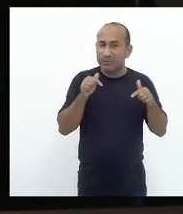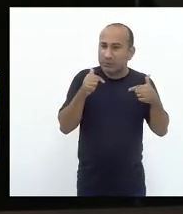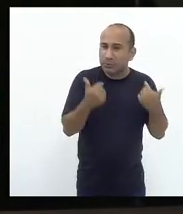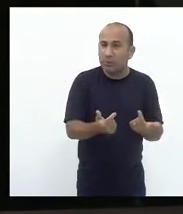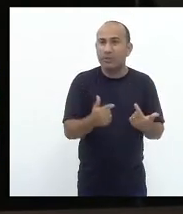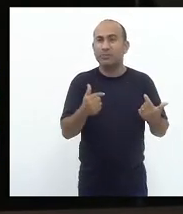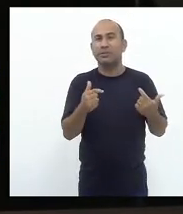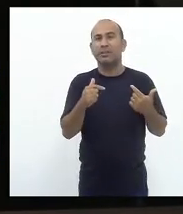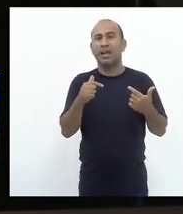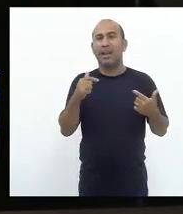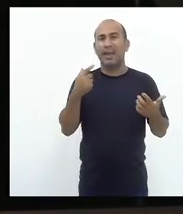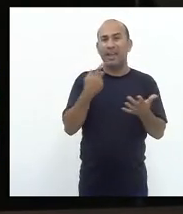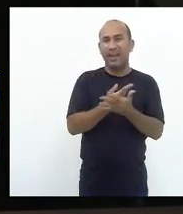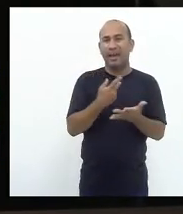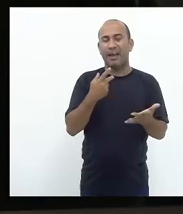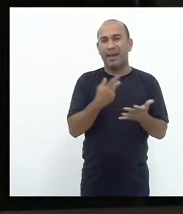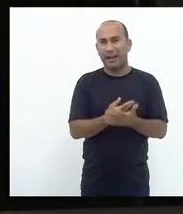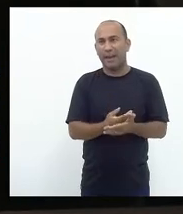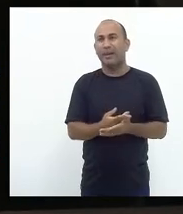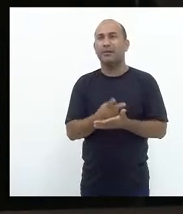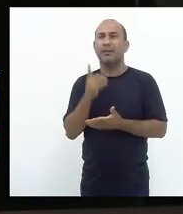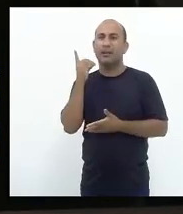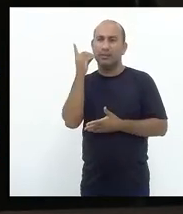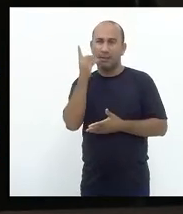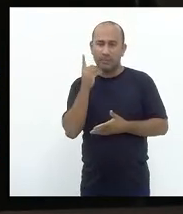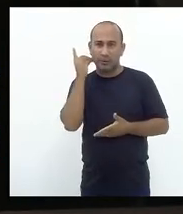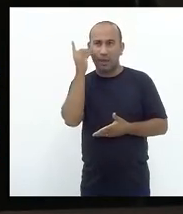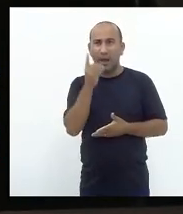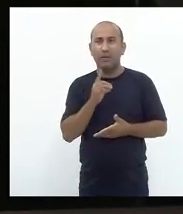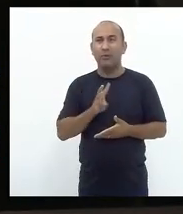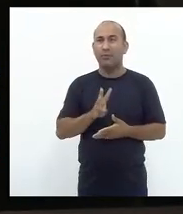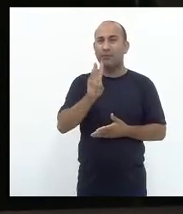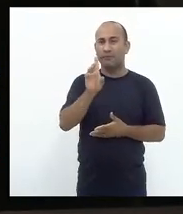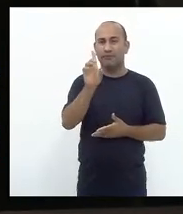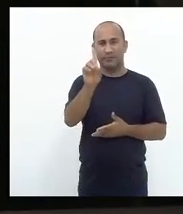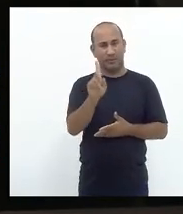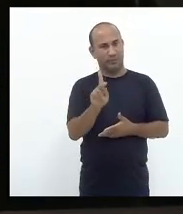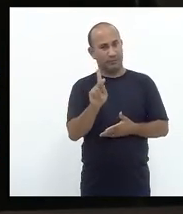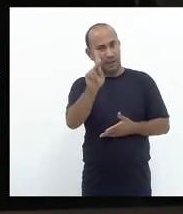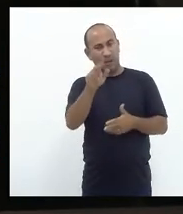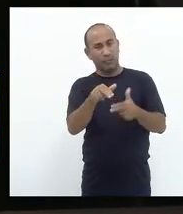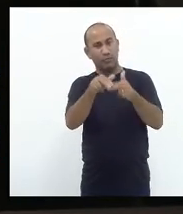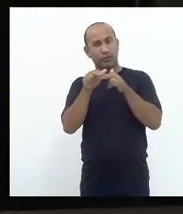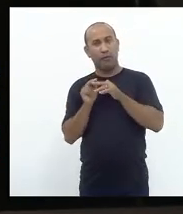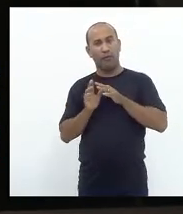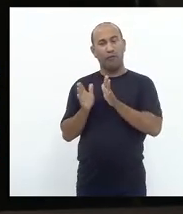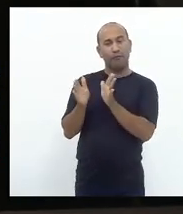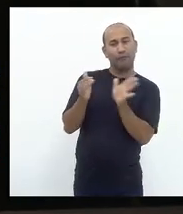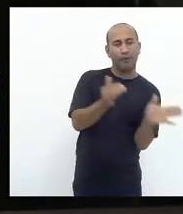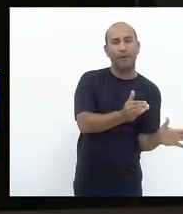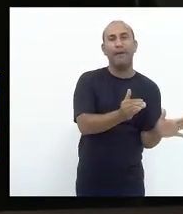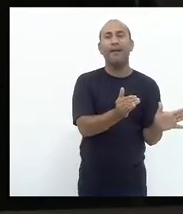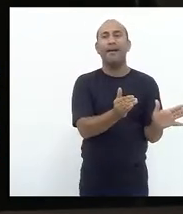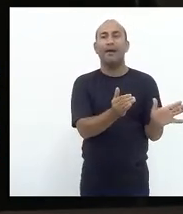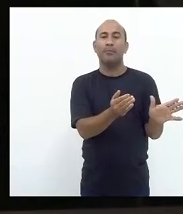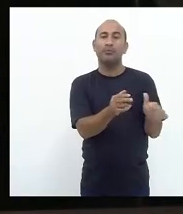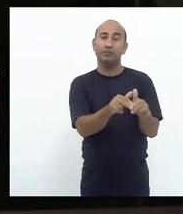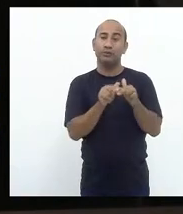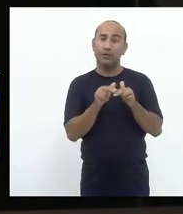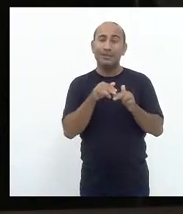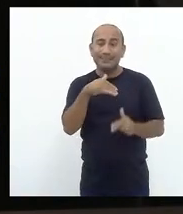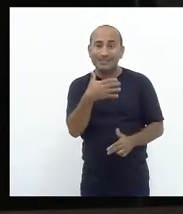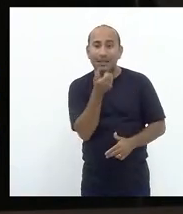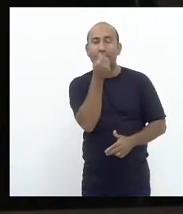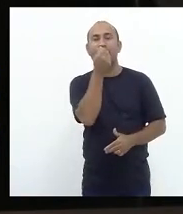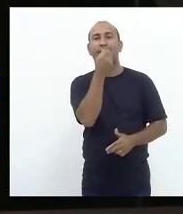mais cruel possível, deputado Valdec Carneiro, que foi o desvio de recursos para salvar vidas.